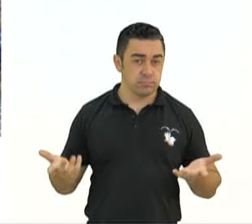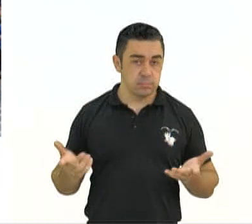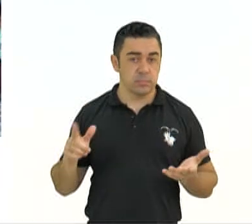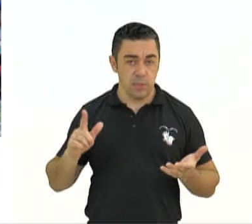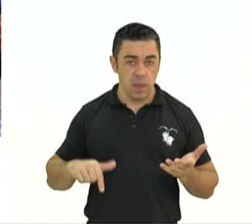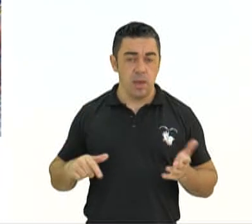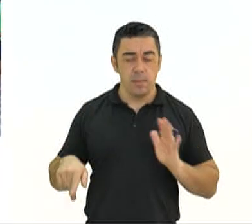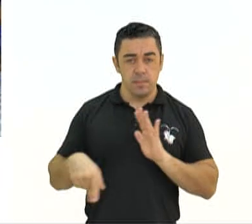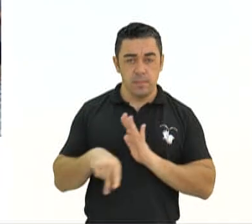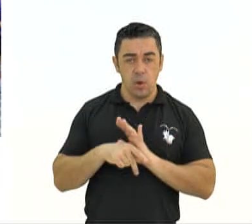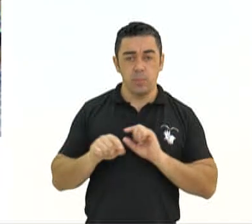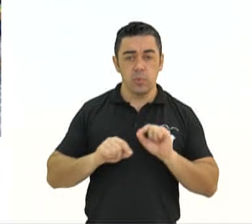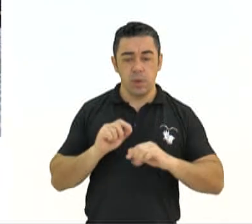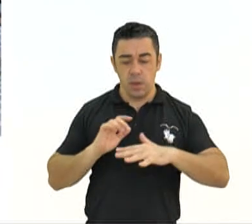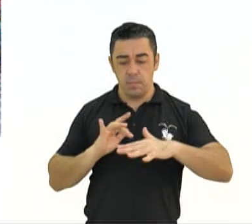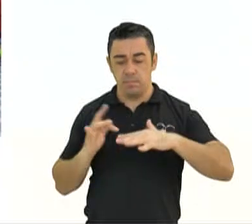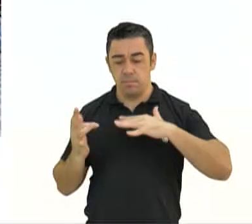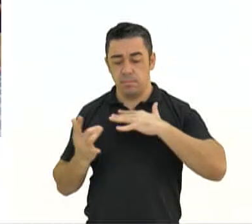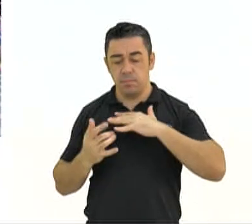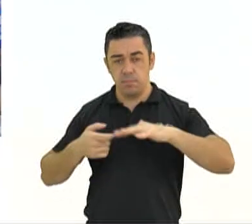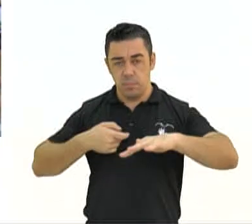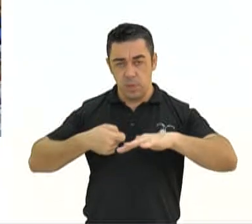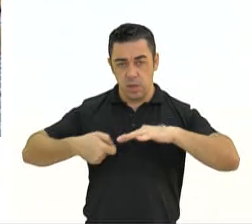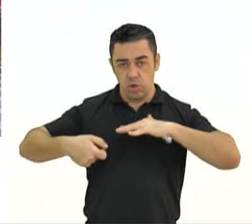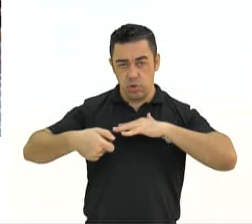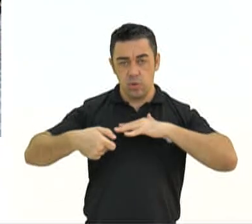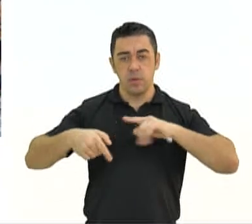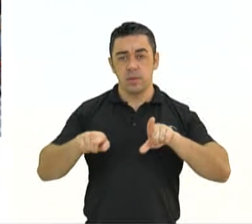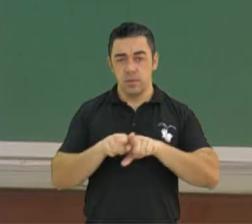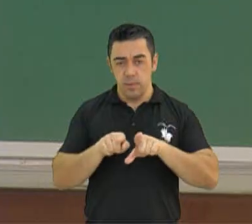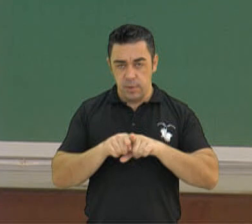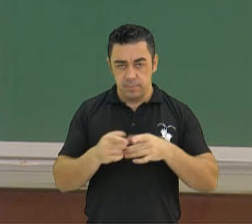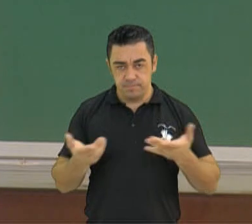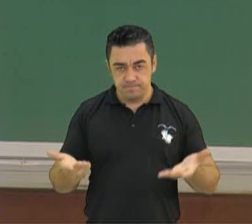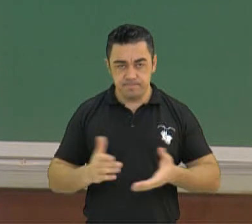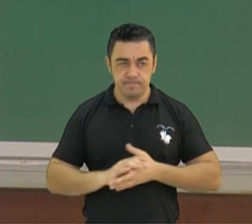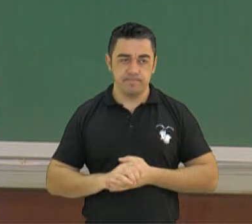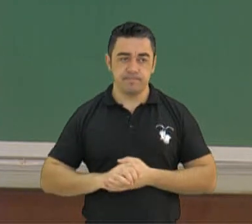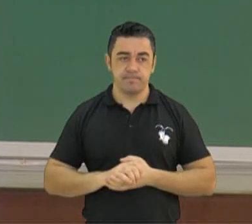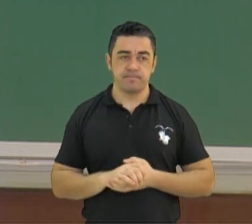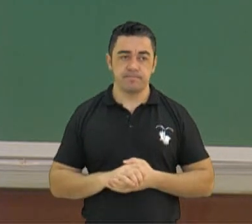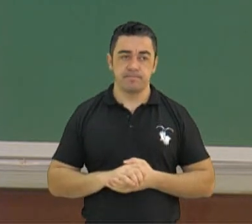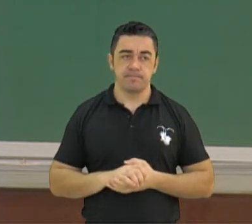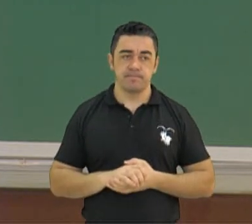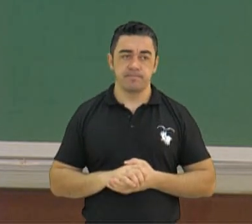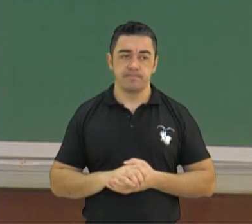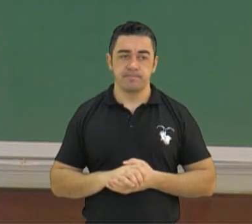às mídias sociais e aí às redes sociais.